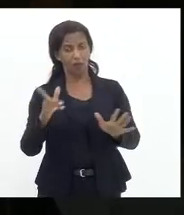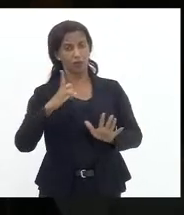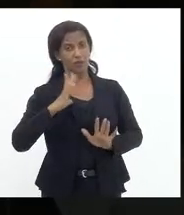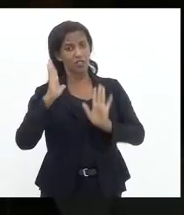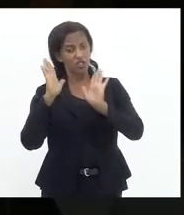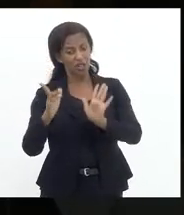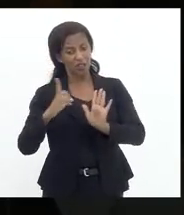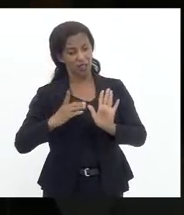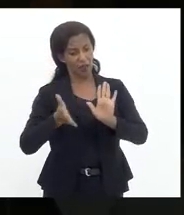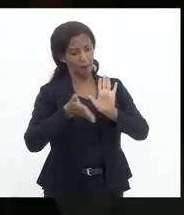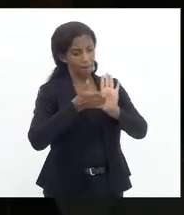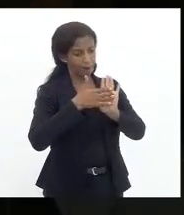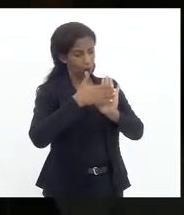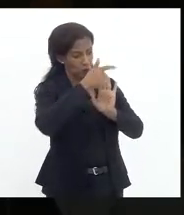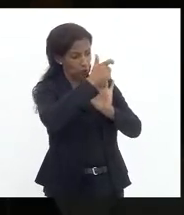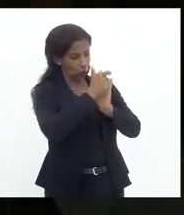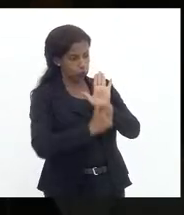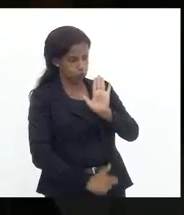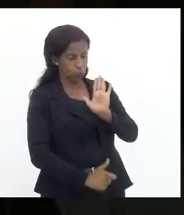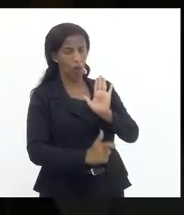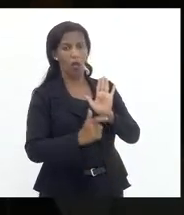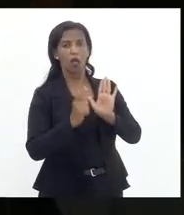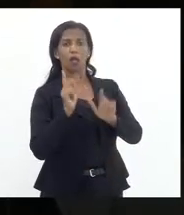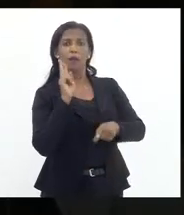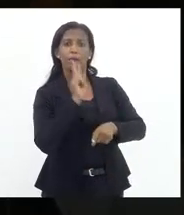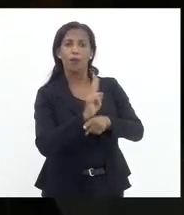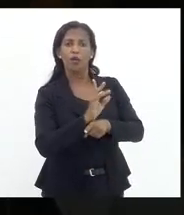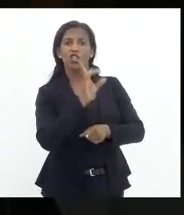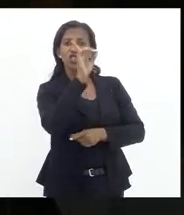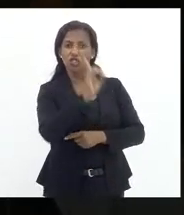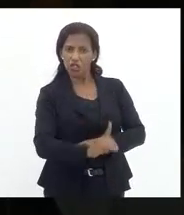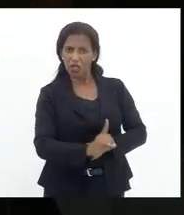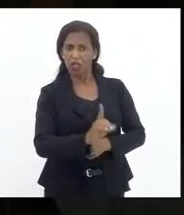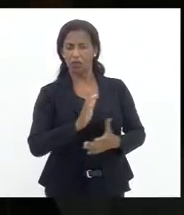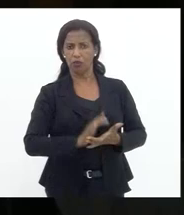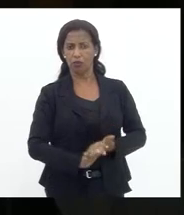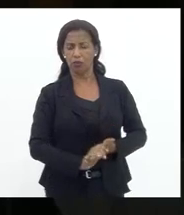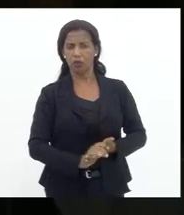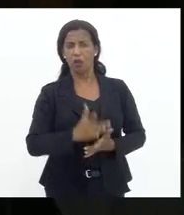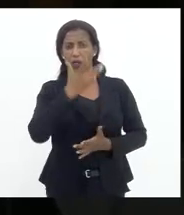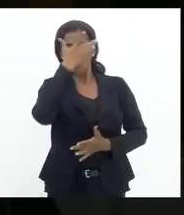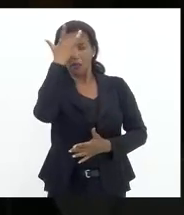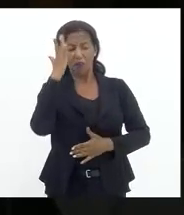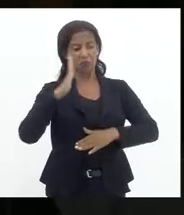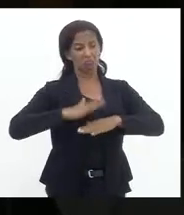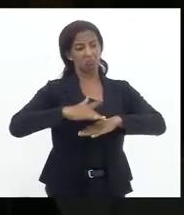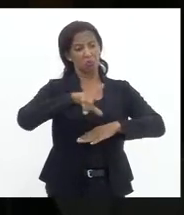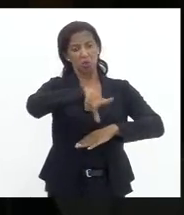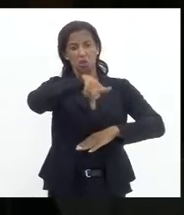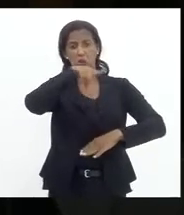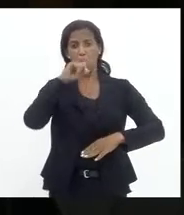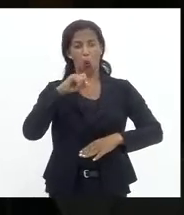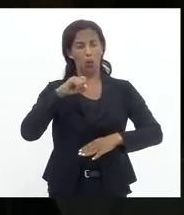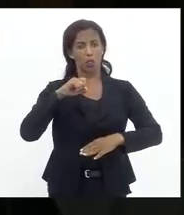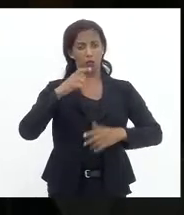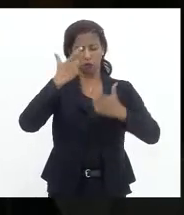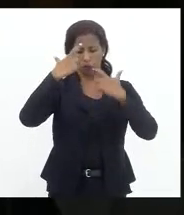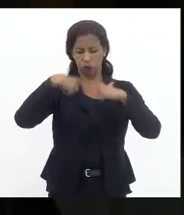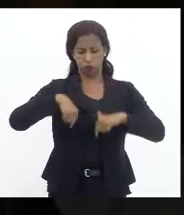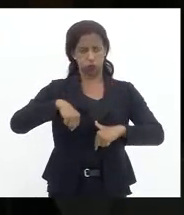projeto originário que visa resguardar direitos daqueles que têm uma opção sexual, seja ela qual